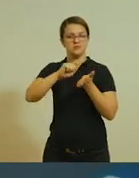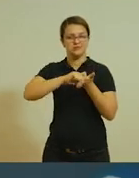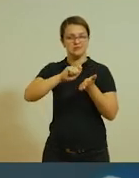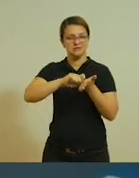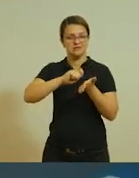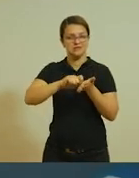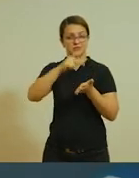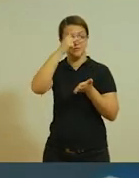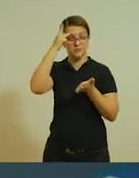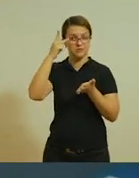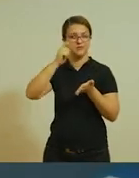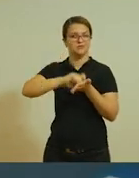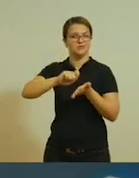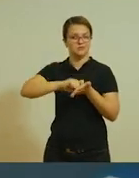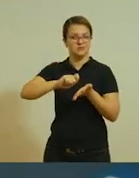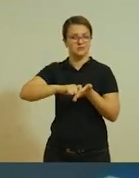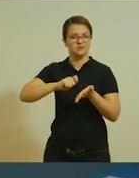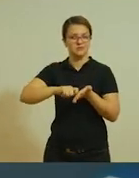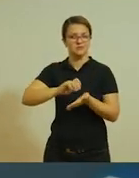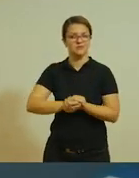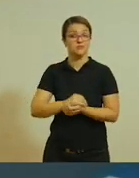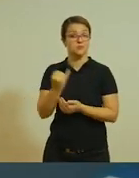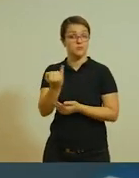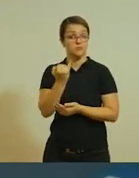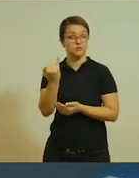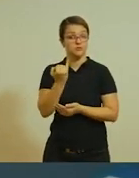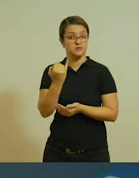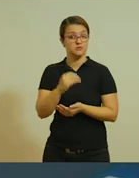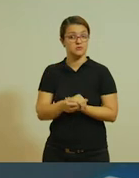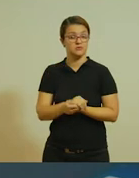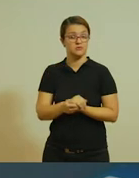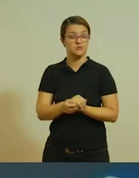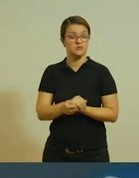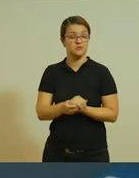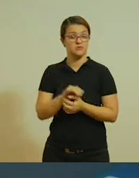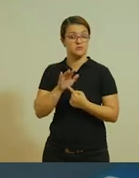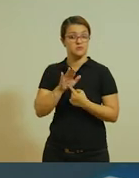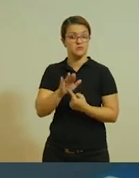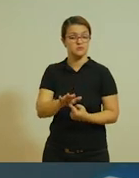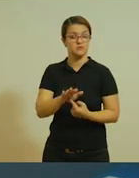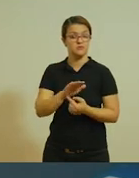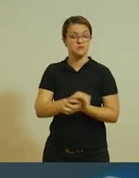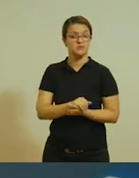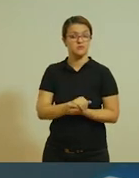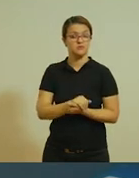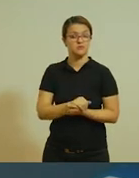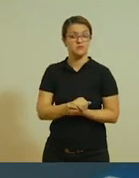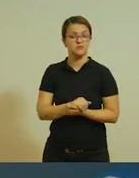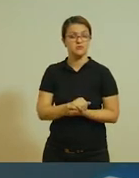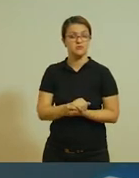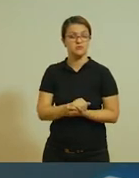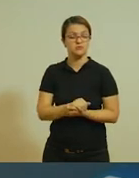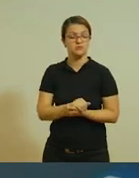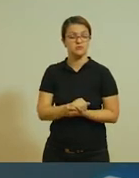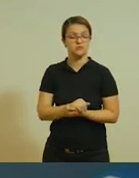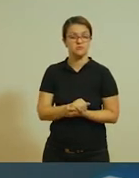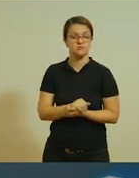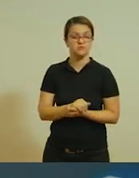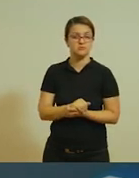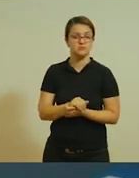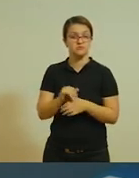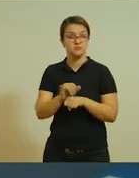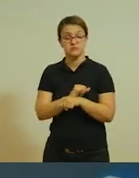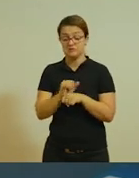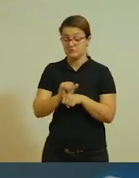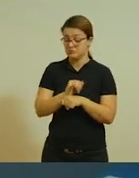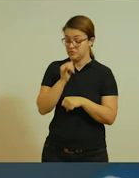que é aquele que escreve, né? É importante que você mostre para ela também uma outra perspectiva.